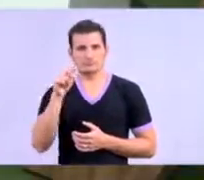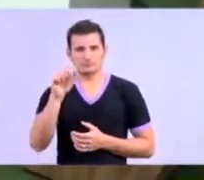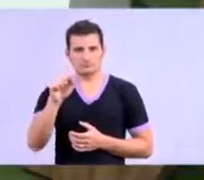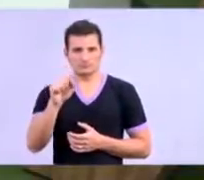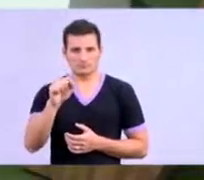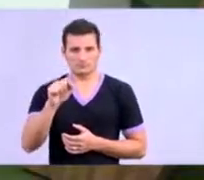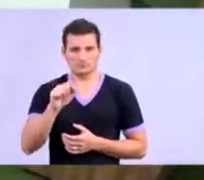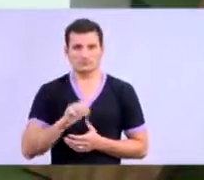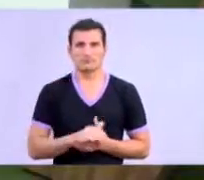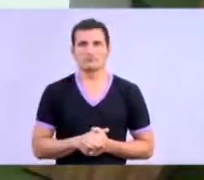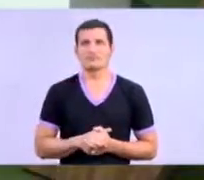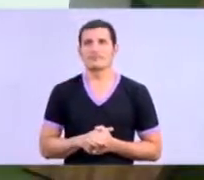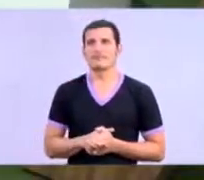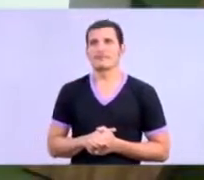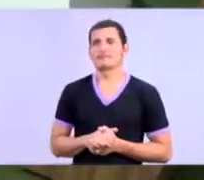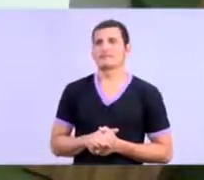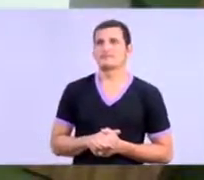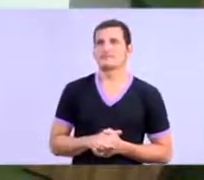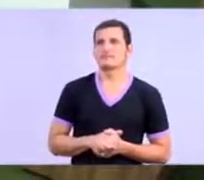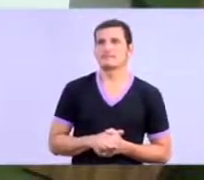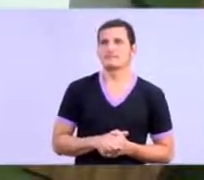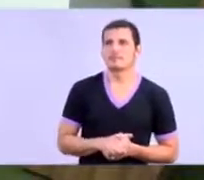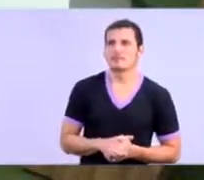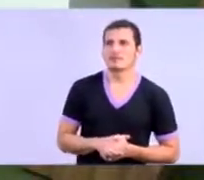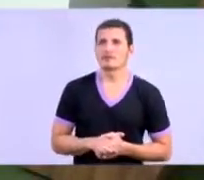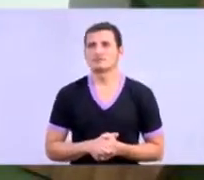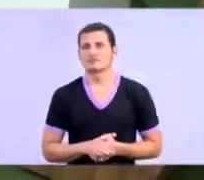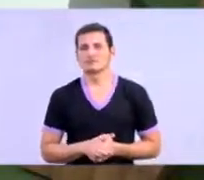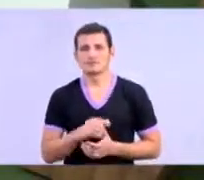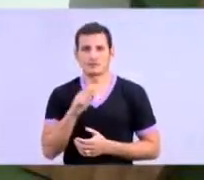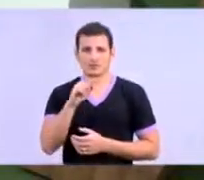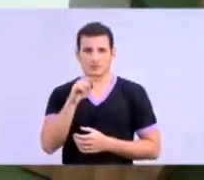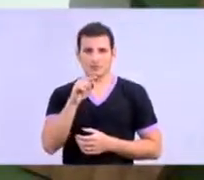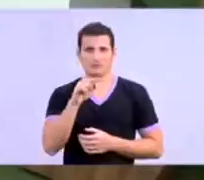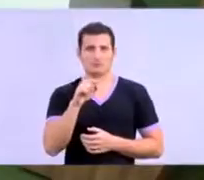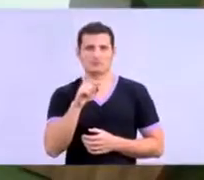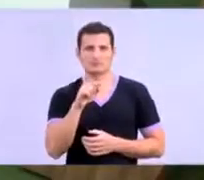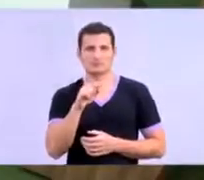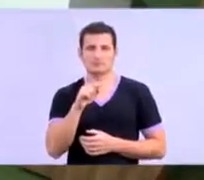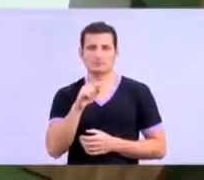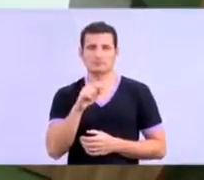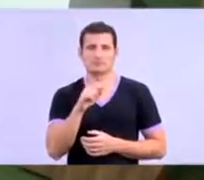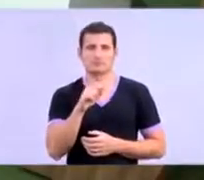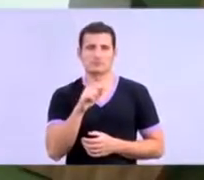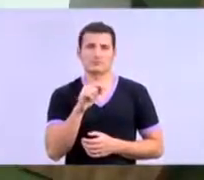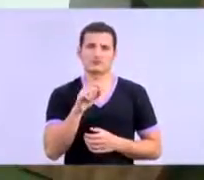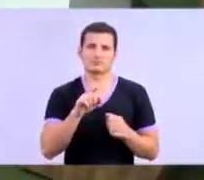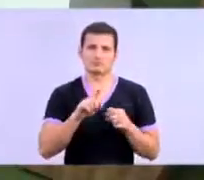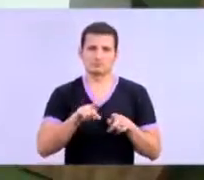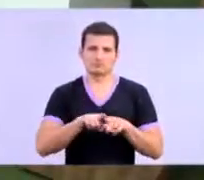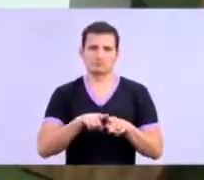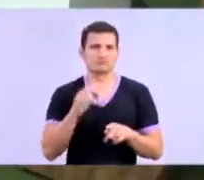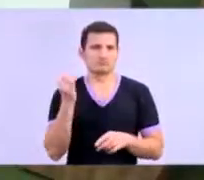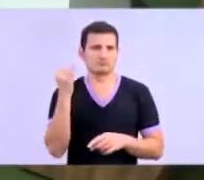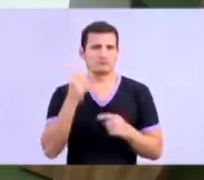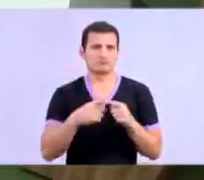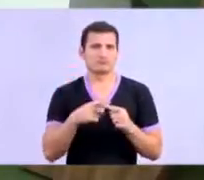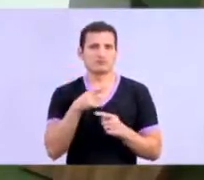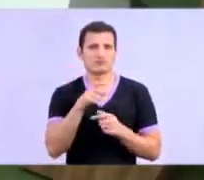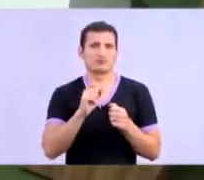a autenticação, né? Exatamente. Essa camada também ela é importante, porque ela faz a autenticação do usuário. Ou